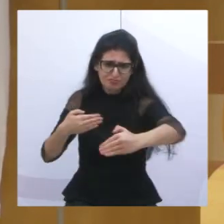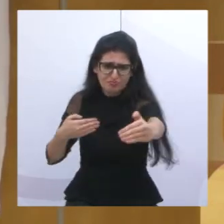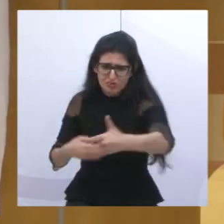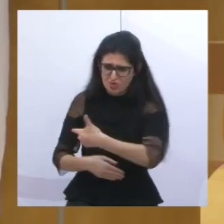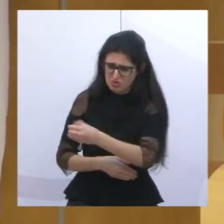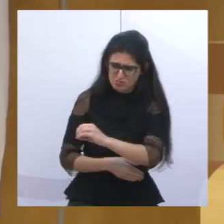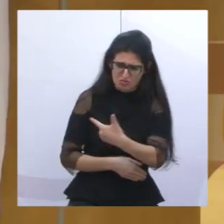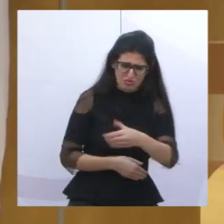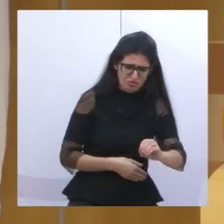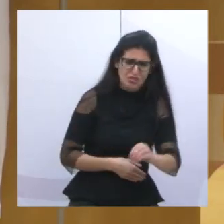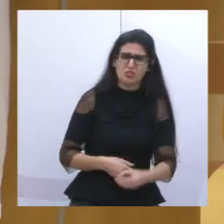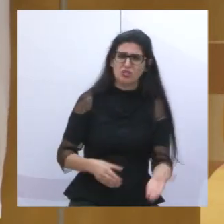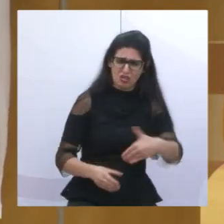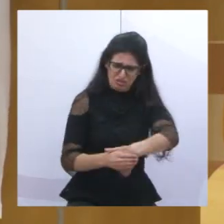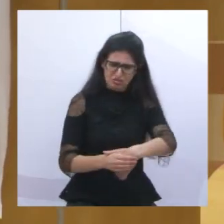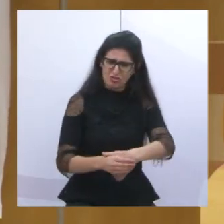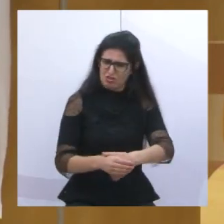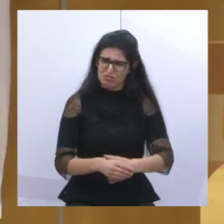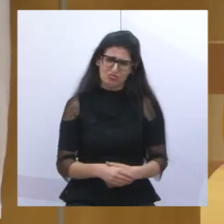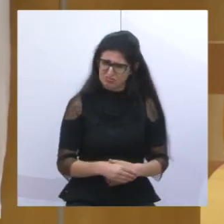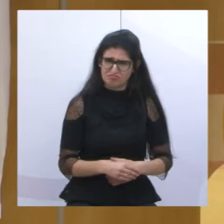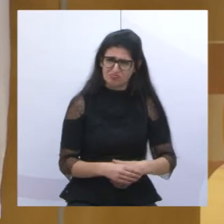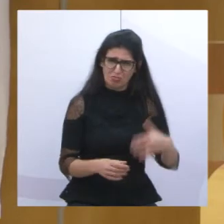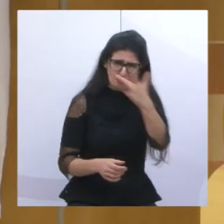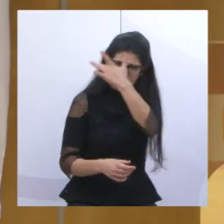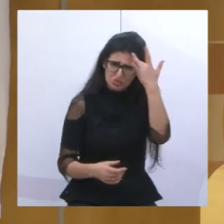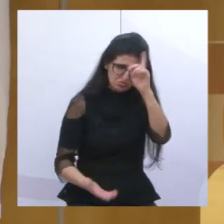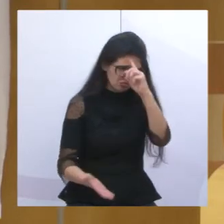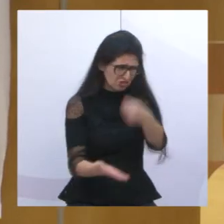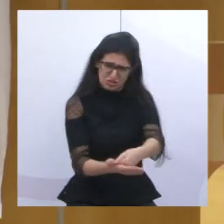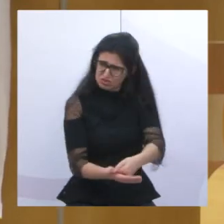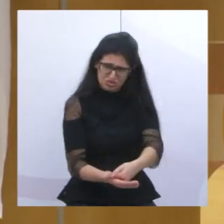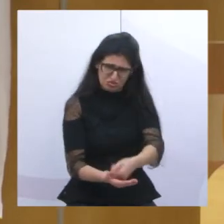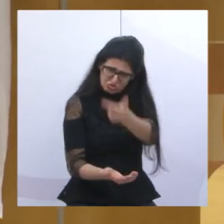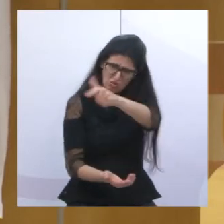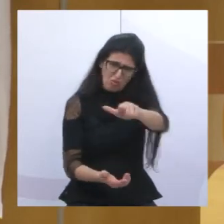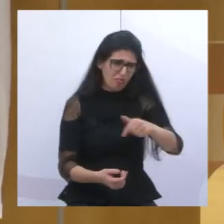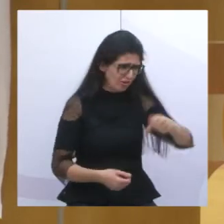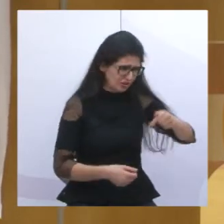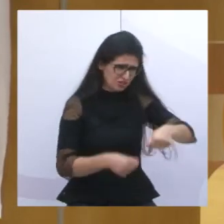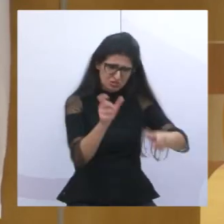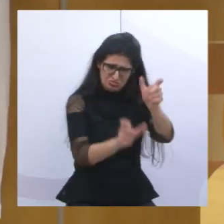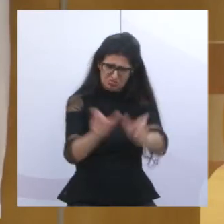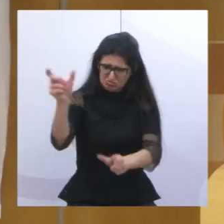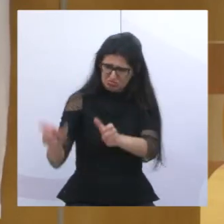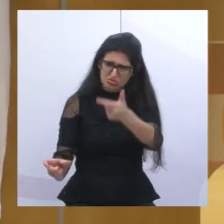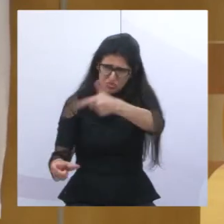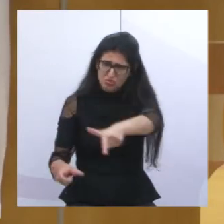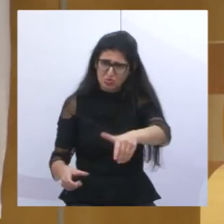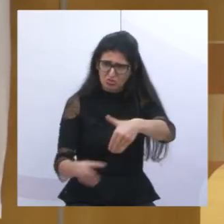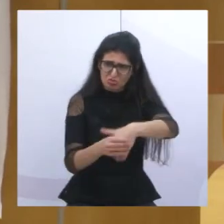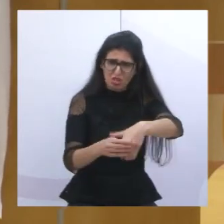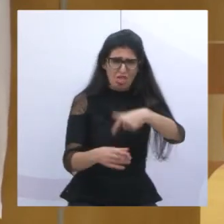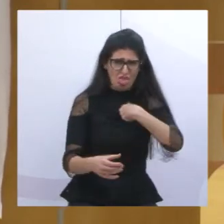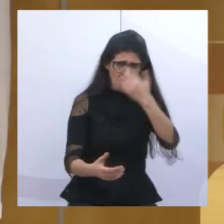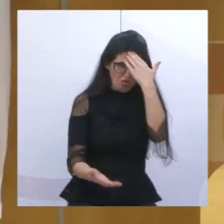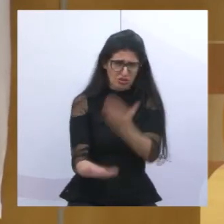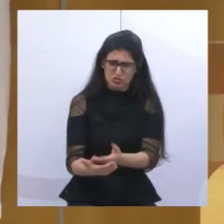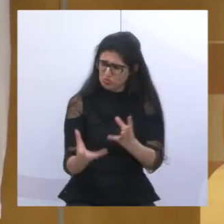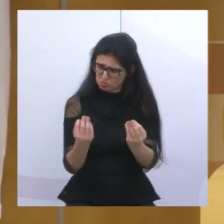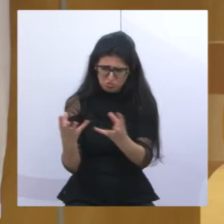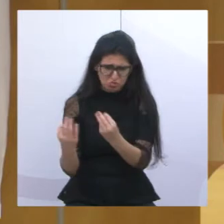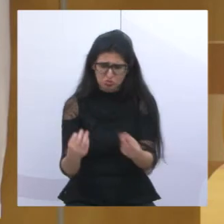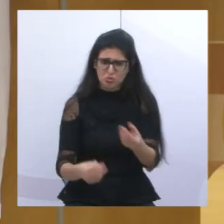chegar e vocês vão decidir na urna novamente. Eu aqui, como eu sempre falo, que eu confio muito no prefeito Isaías